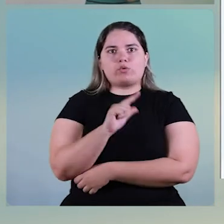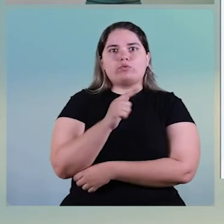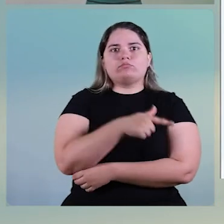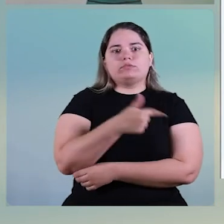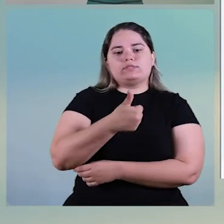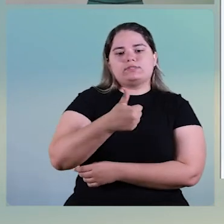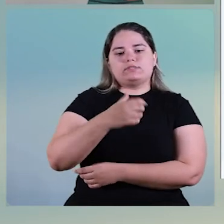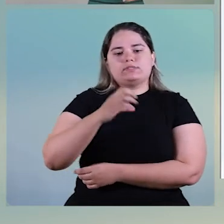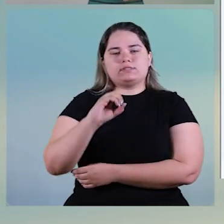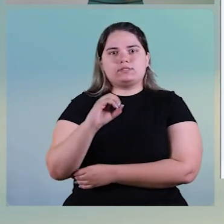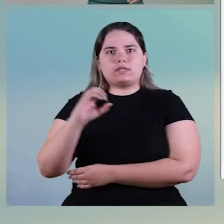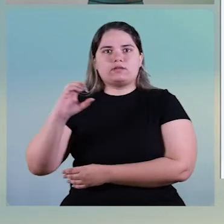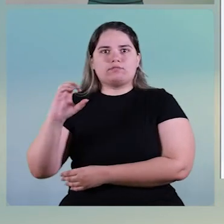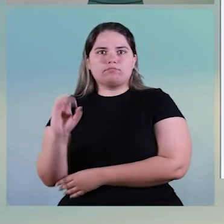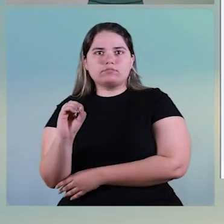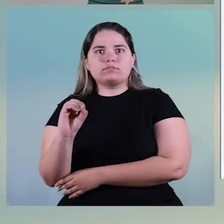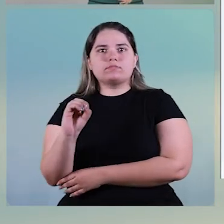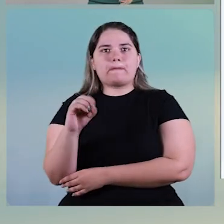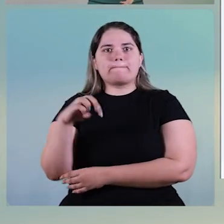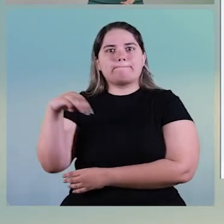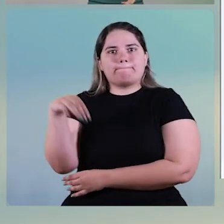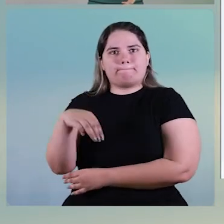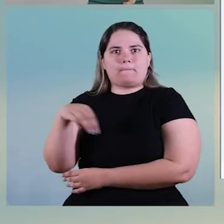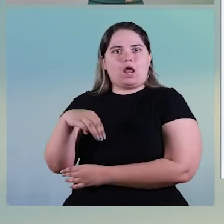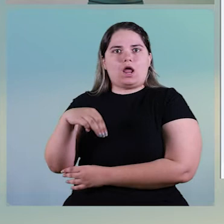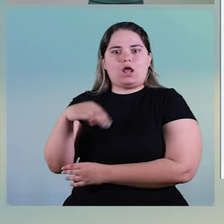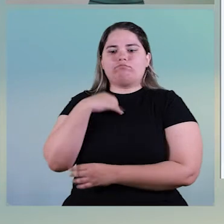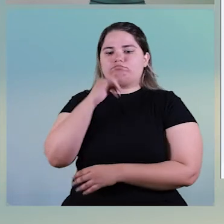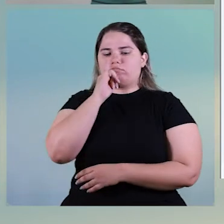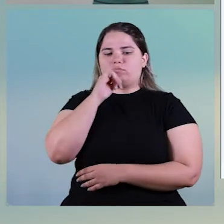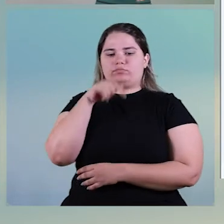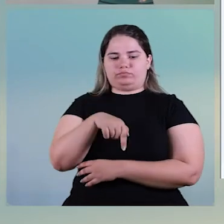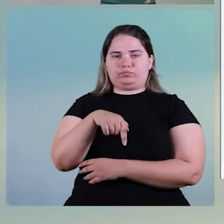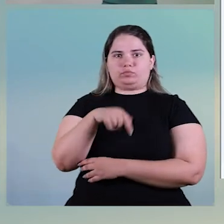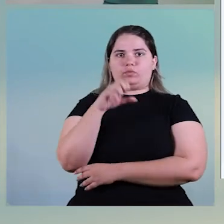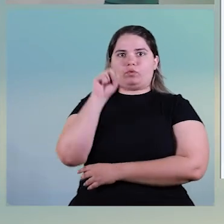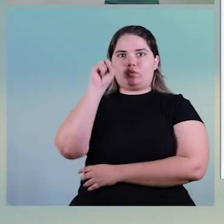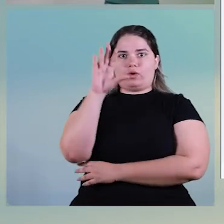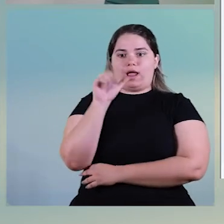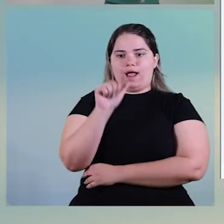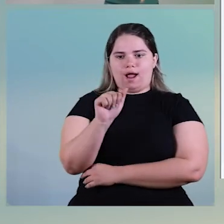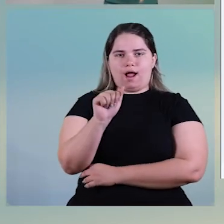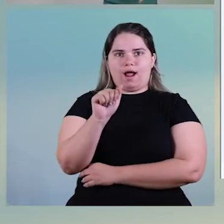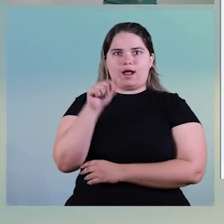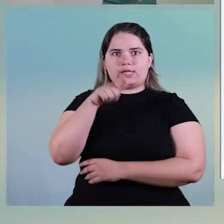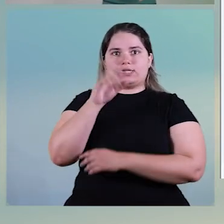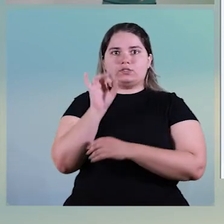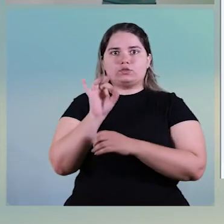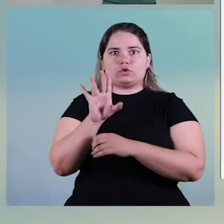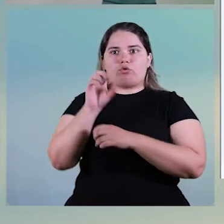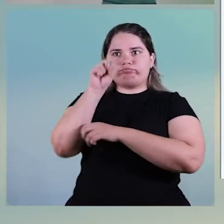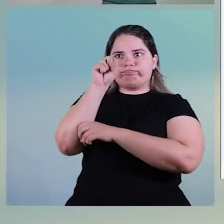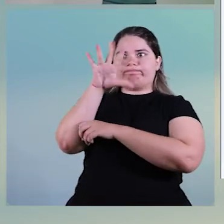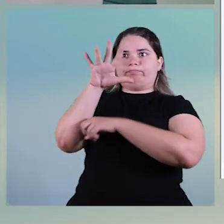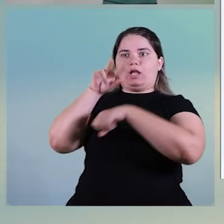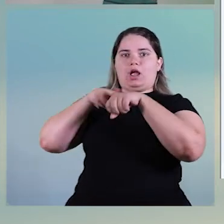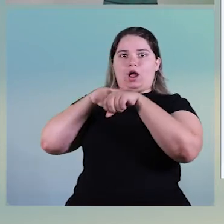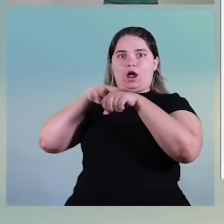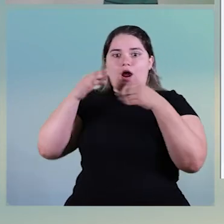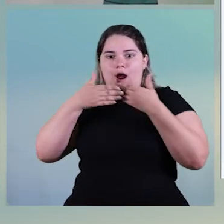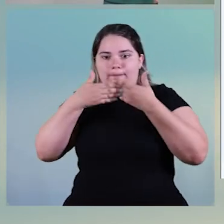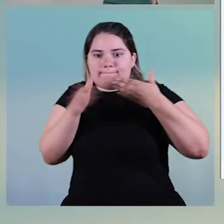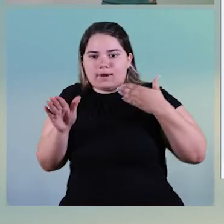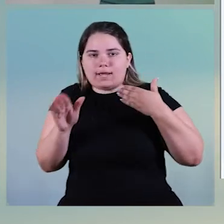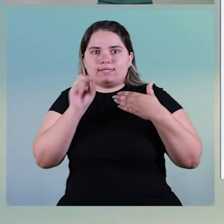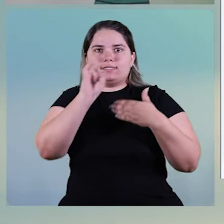a 100 metros de cruzá-los. Ou seja, o semáforo A só pode abrir quando o carro estiver a